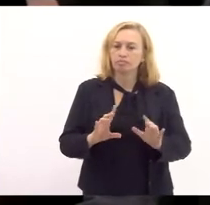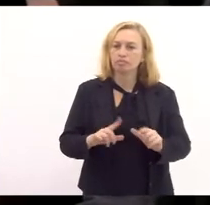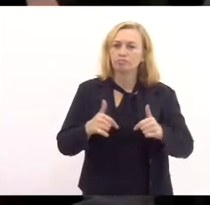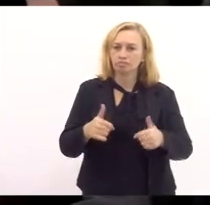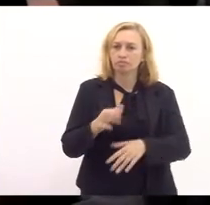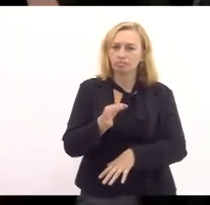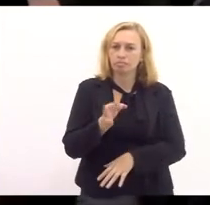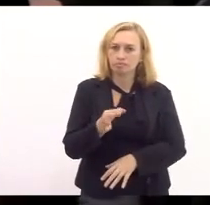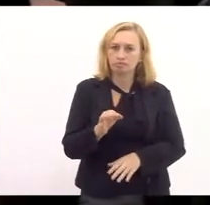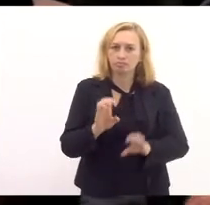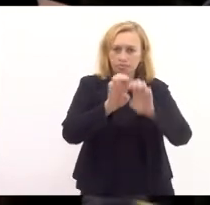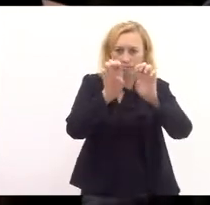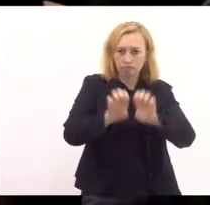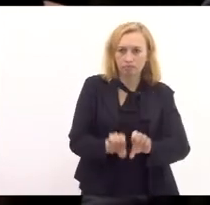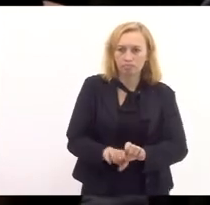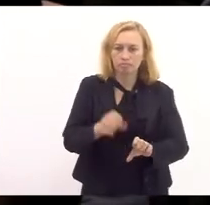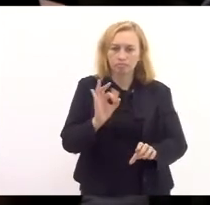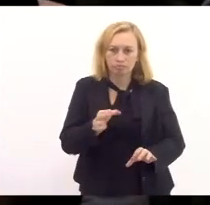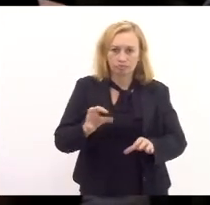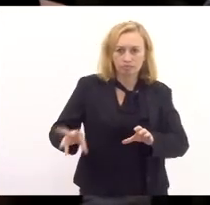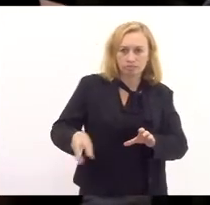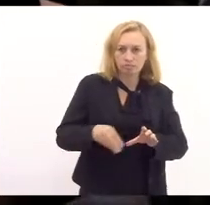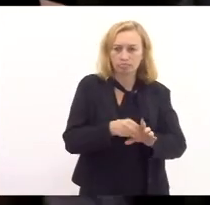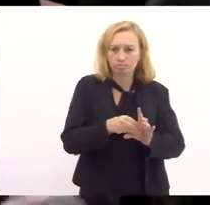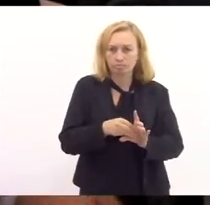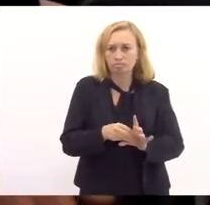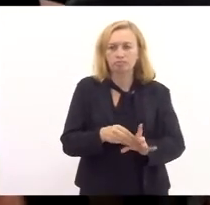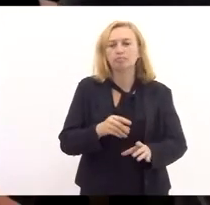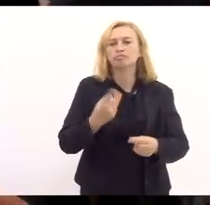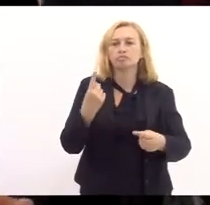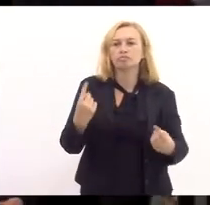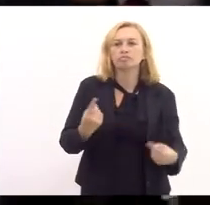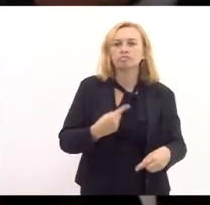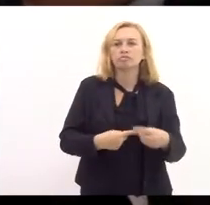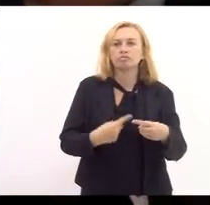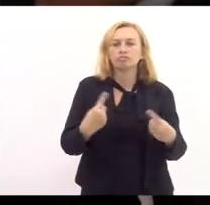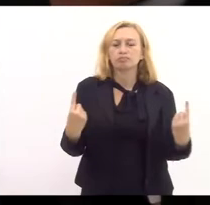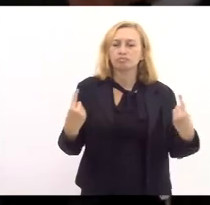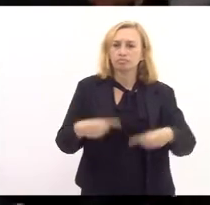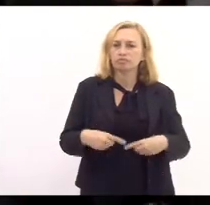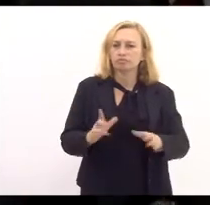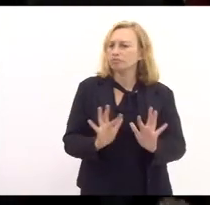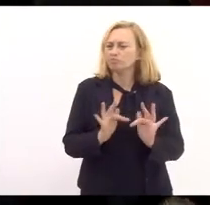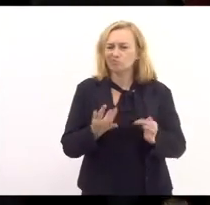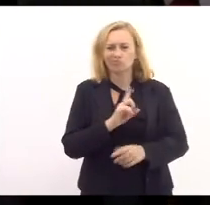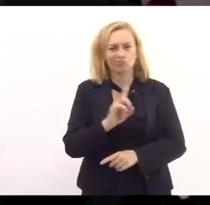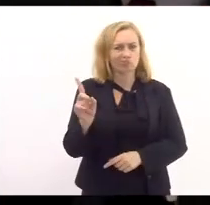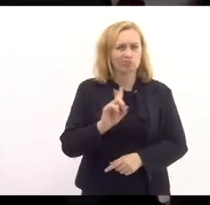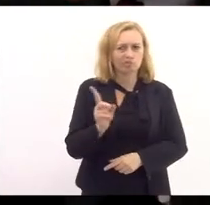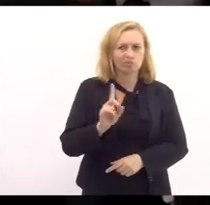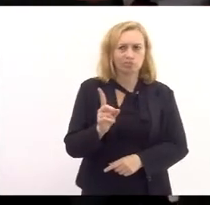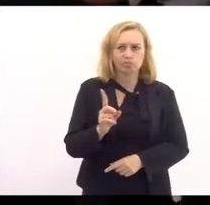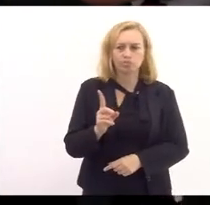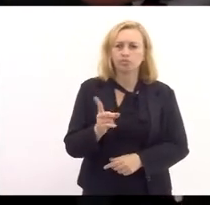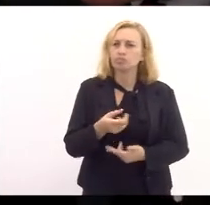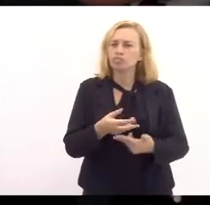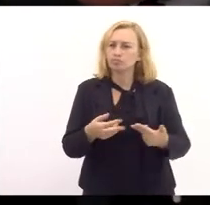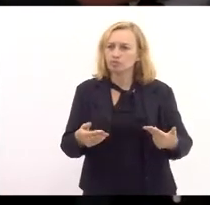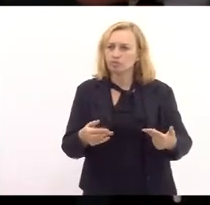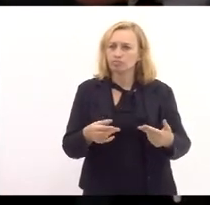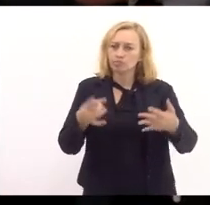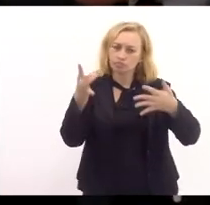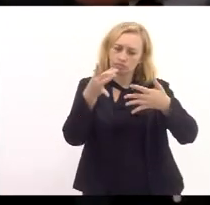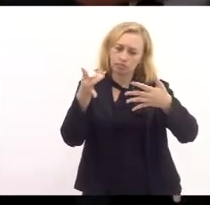essa estrutura de fato ser implementada. É evidente que o desafio ele não é um desafio simples, ele demanda vários pontos que precisam